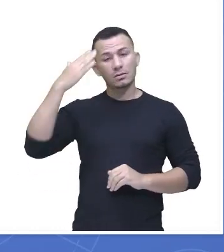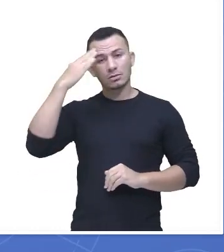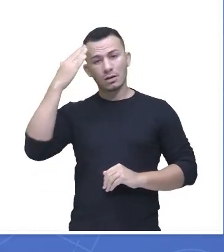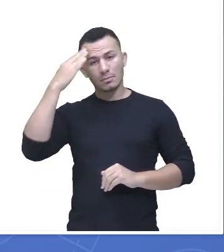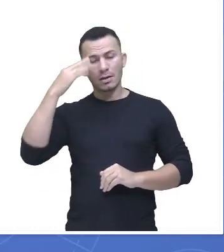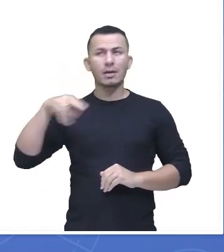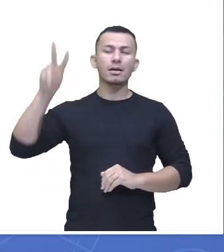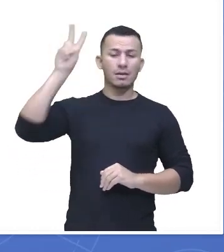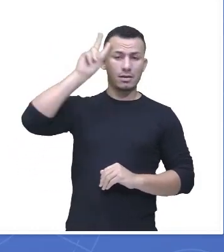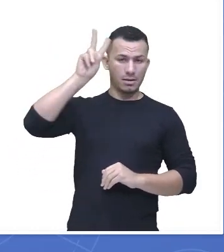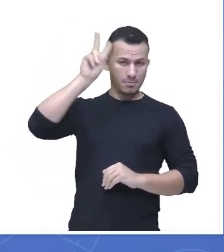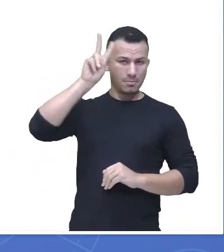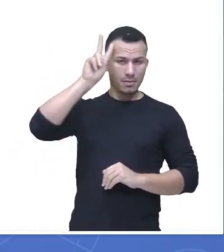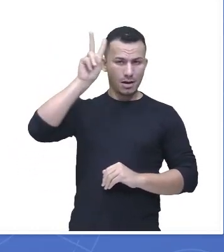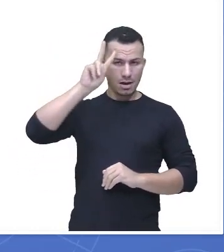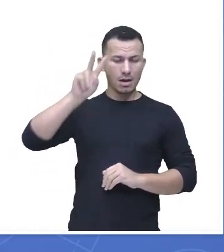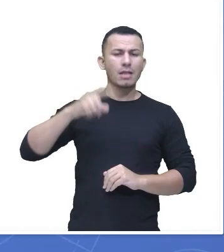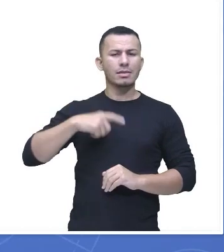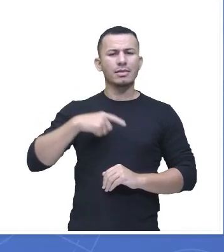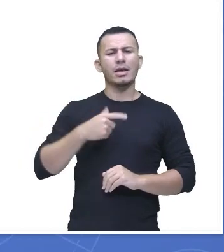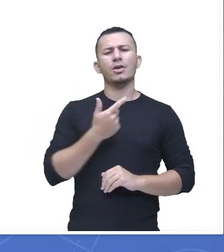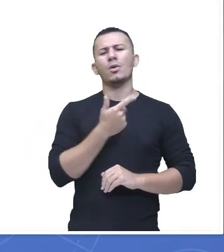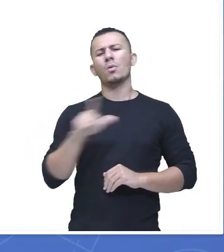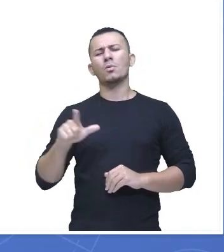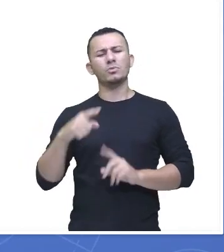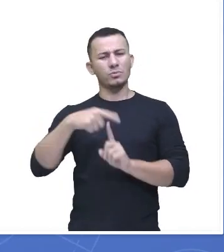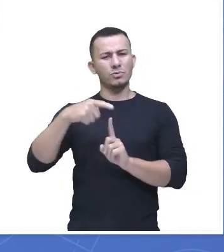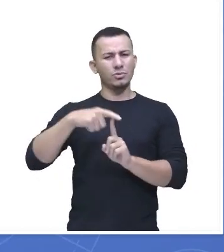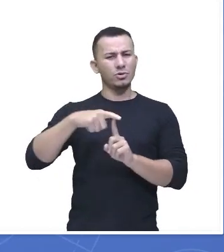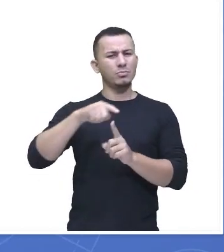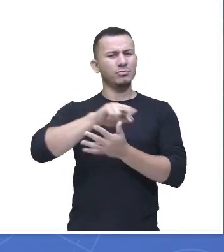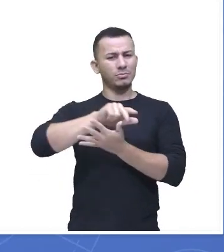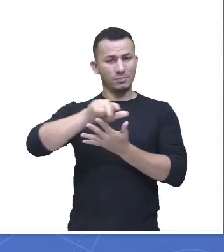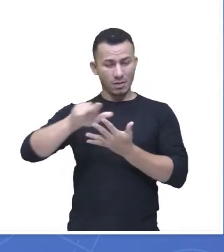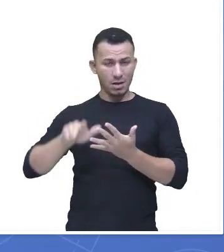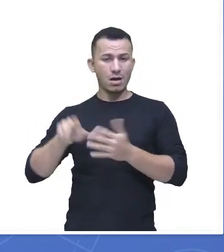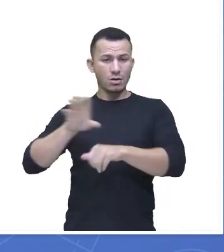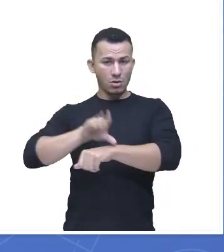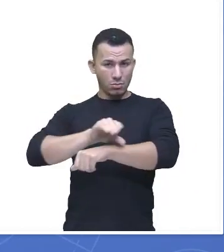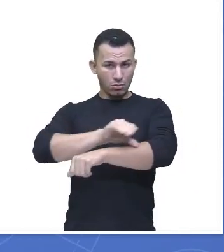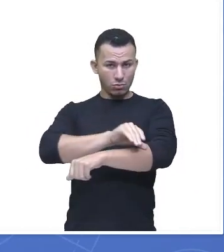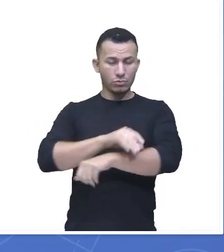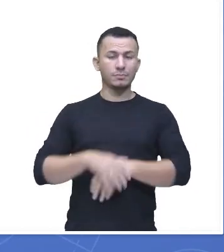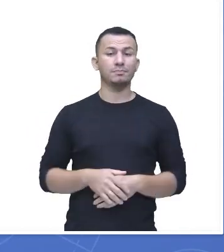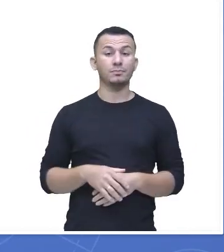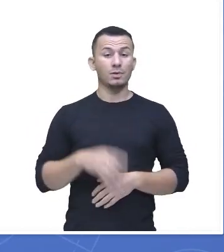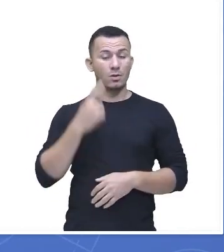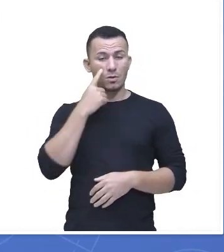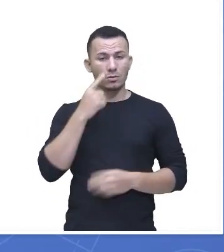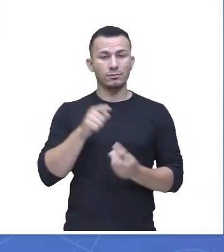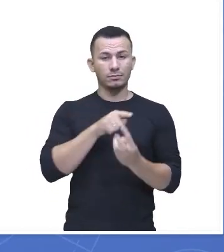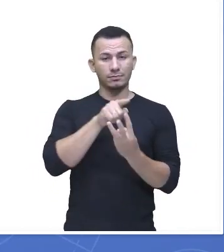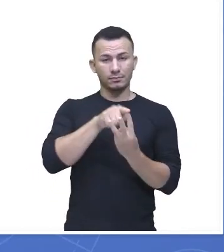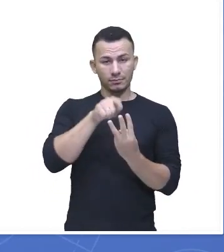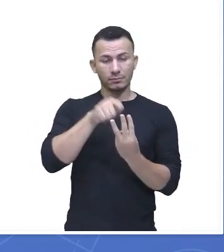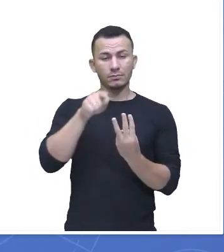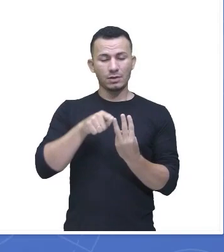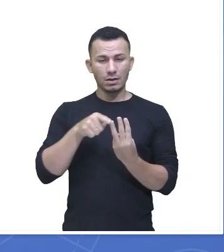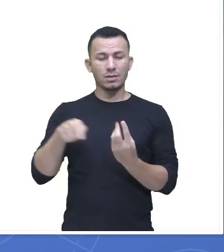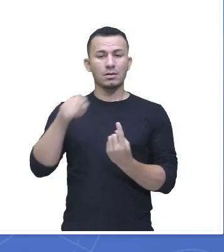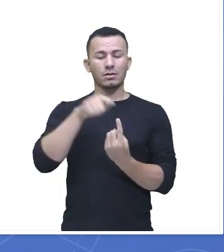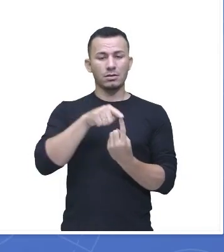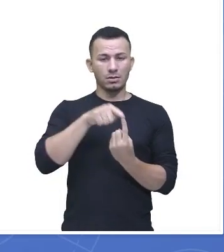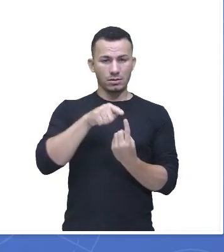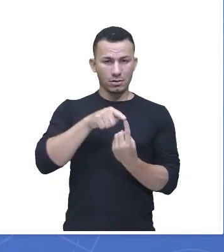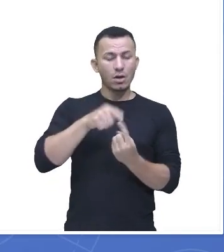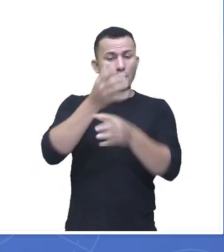gente lembrar dos outros músculos, tá? Basicamente, nós temos três tipos de músculos. Nós temos o músculo